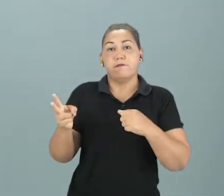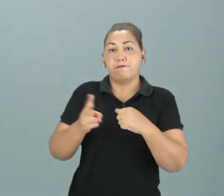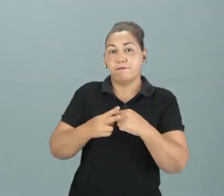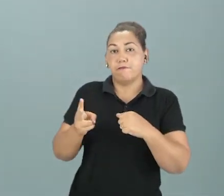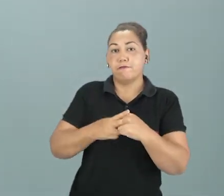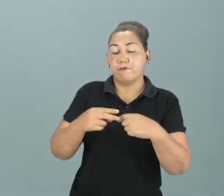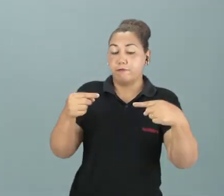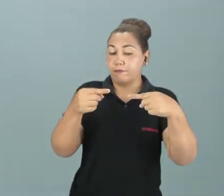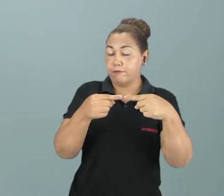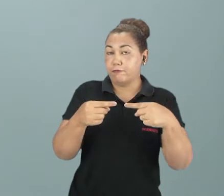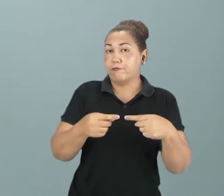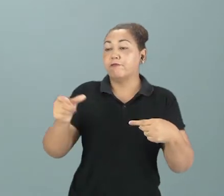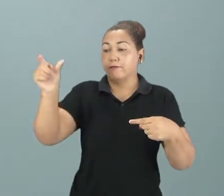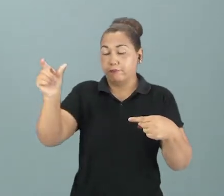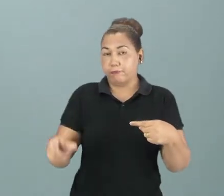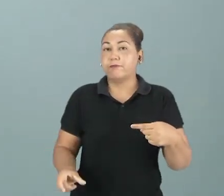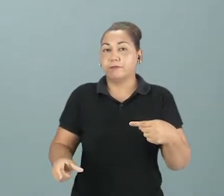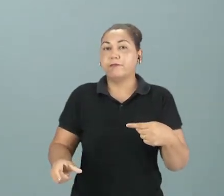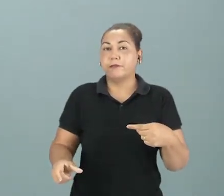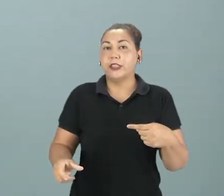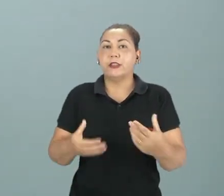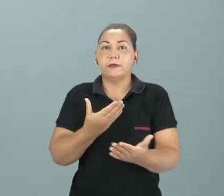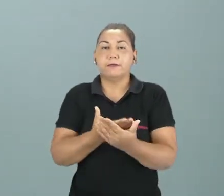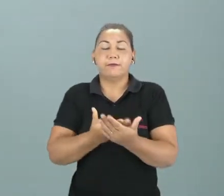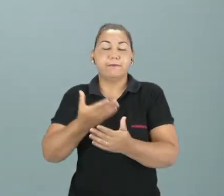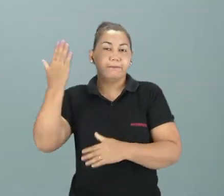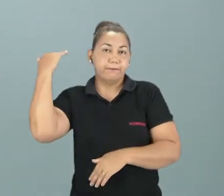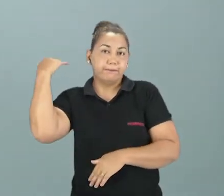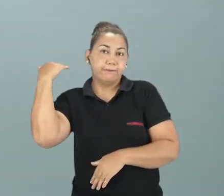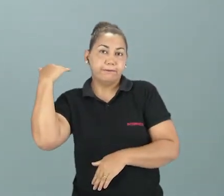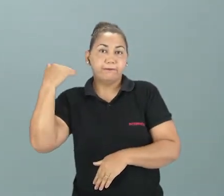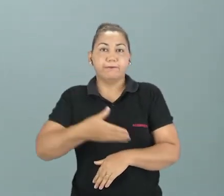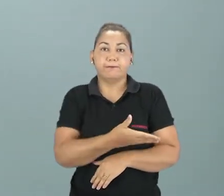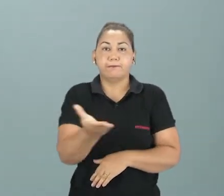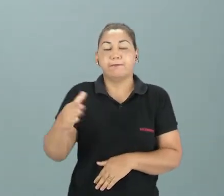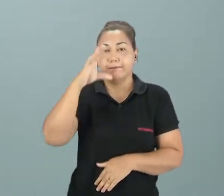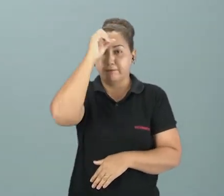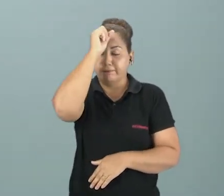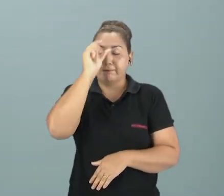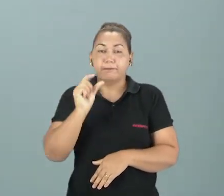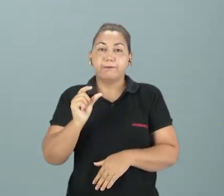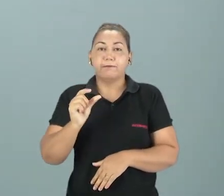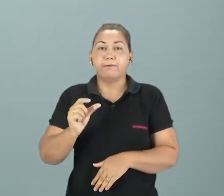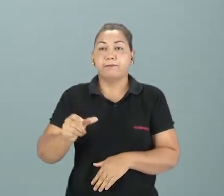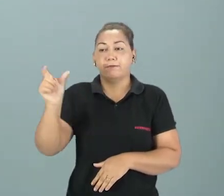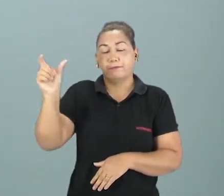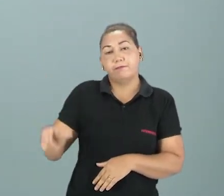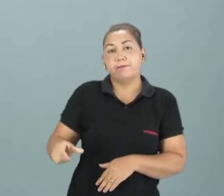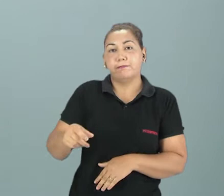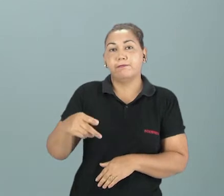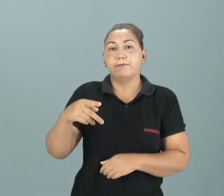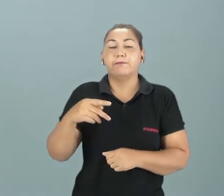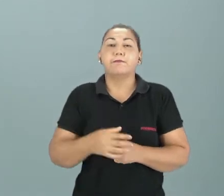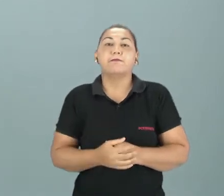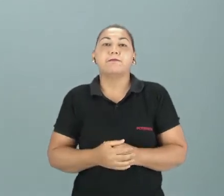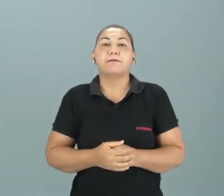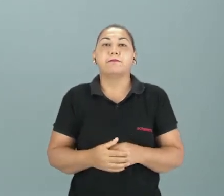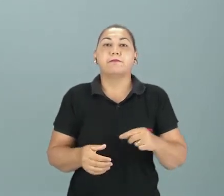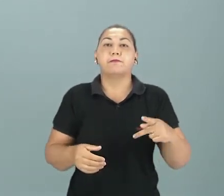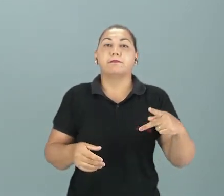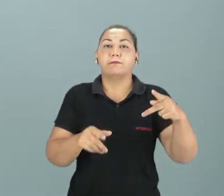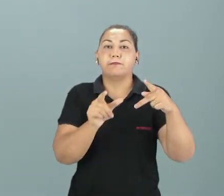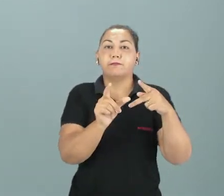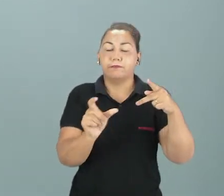aula anterior, você viu um pouco a respeito de sujeito e predicado. Agora, vamos observar como devemos fazer